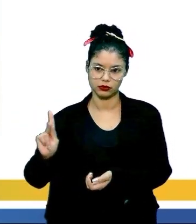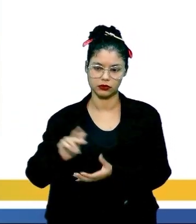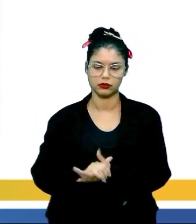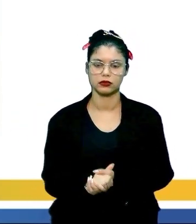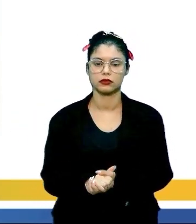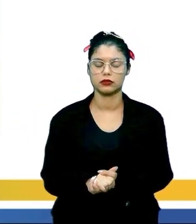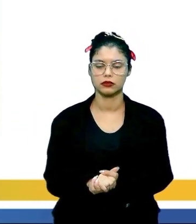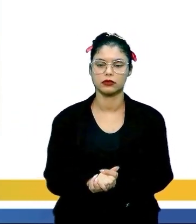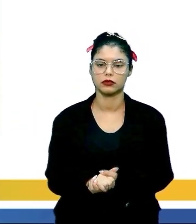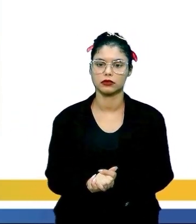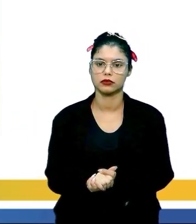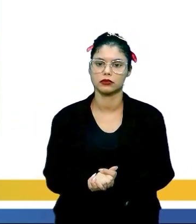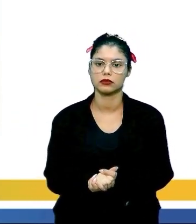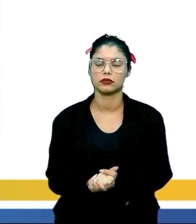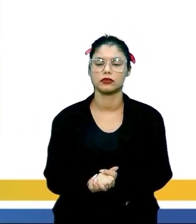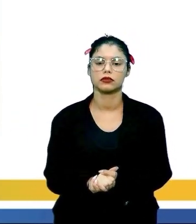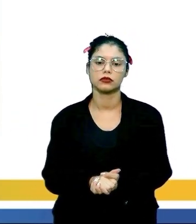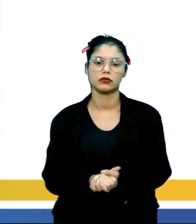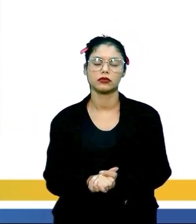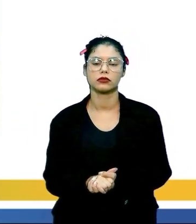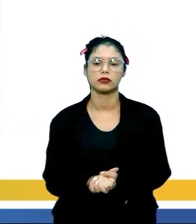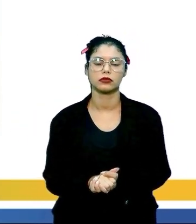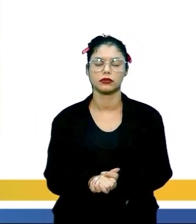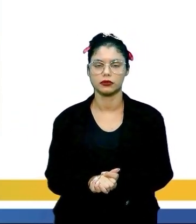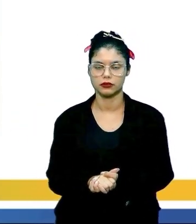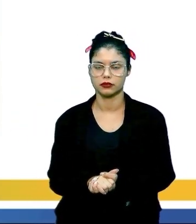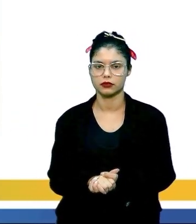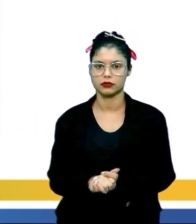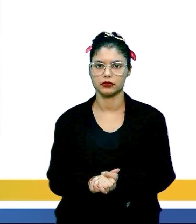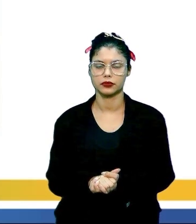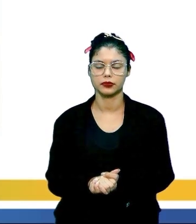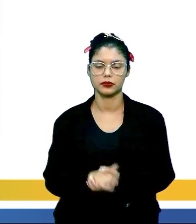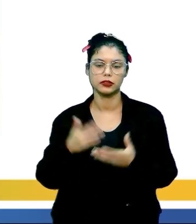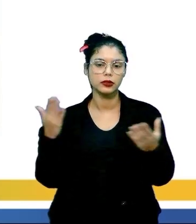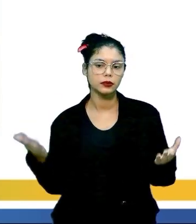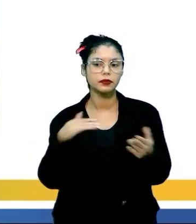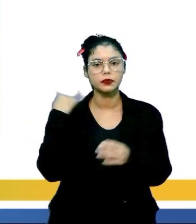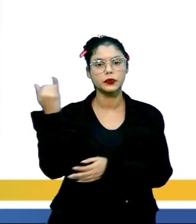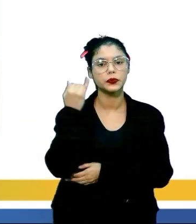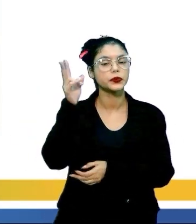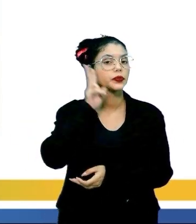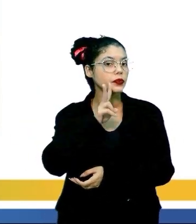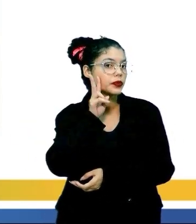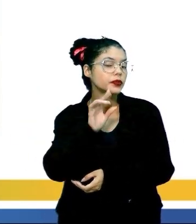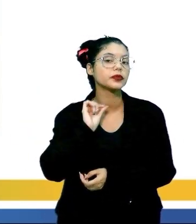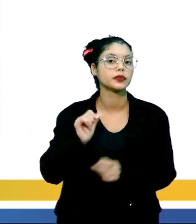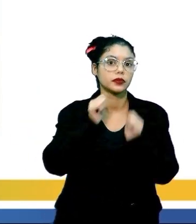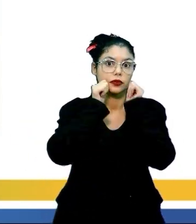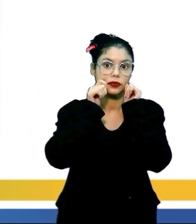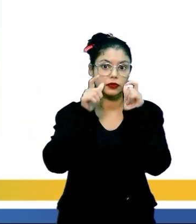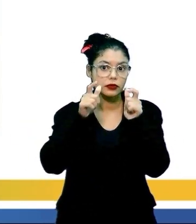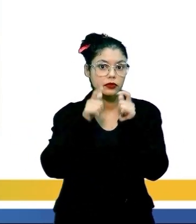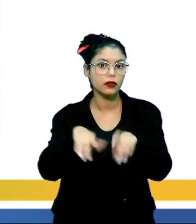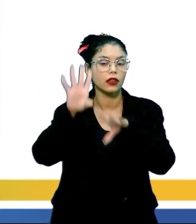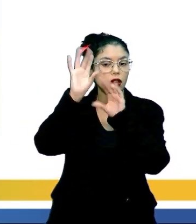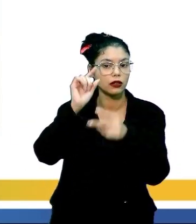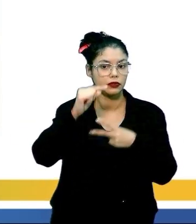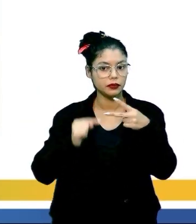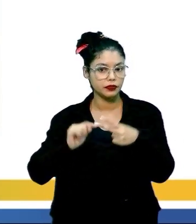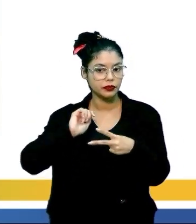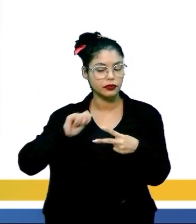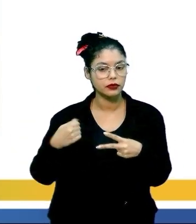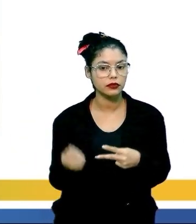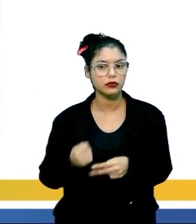mais 273, nós vamos ter então 298 Kelvin. É importante ficar muito atento a essas duas